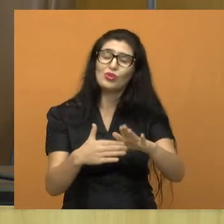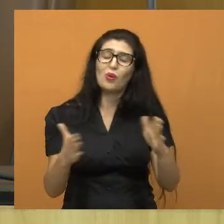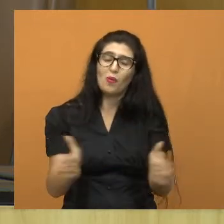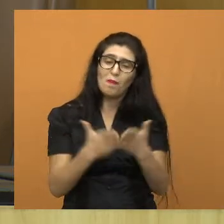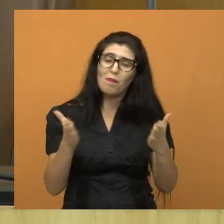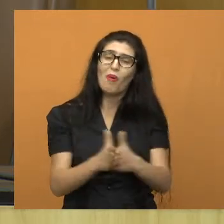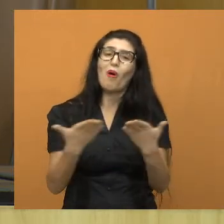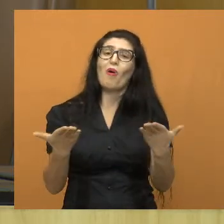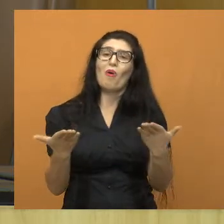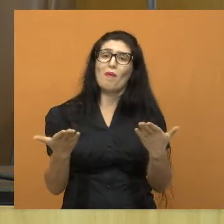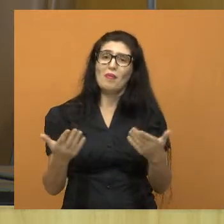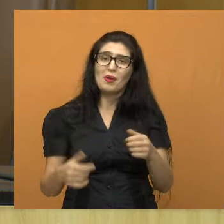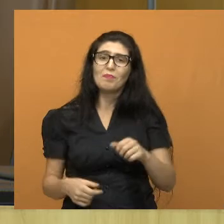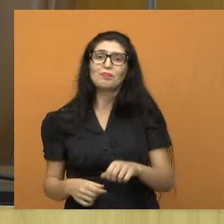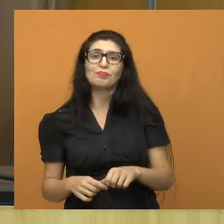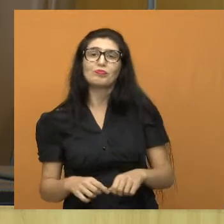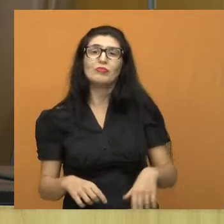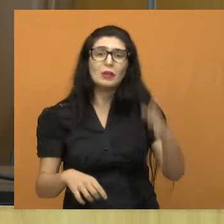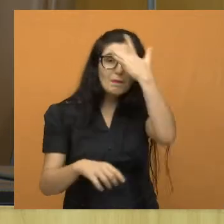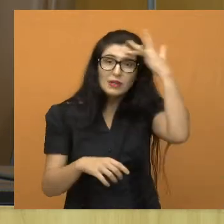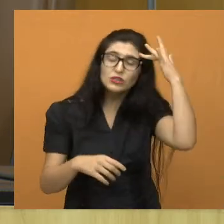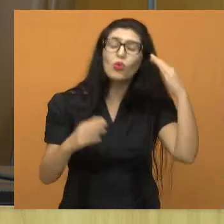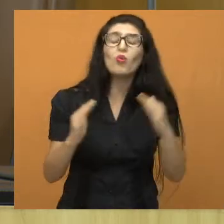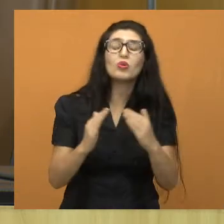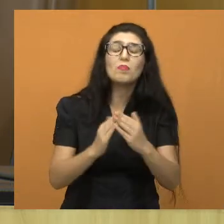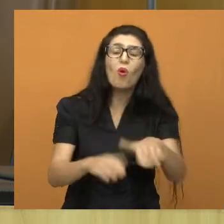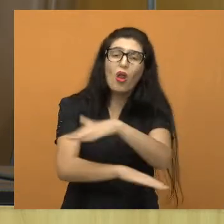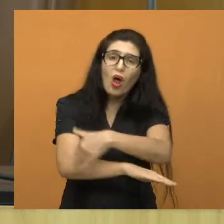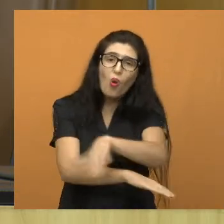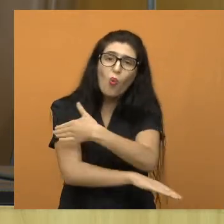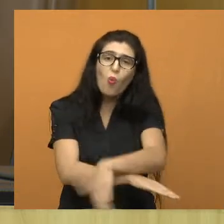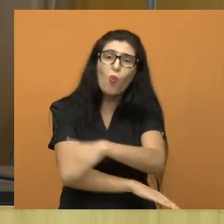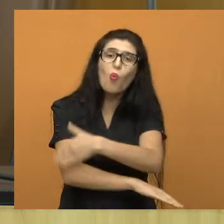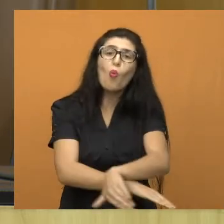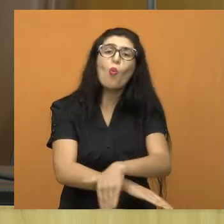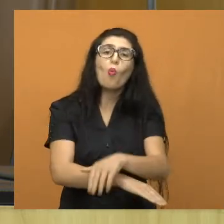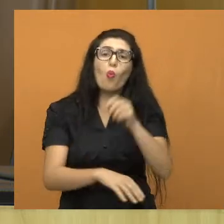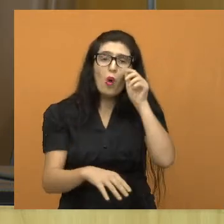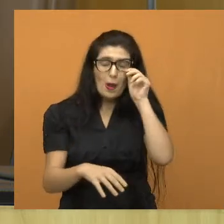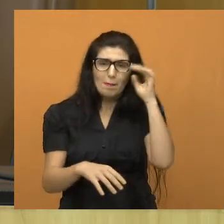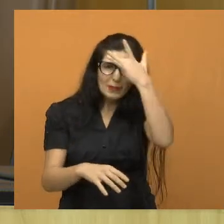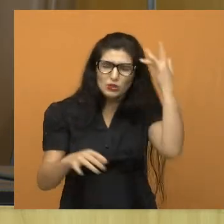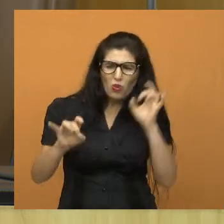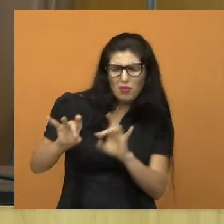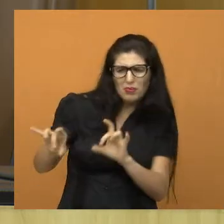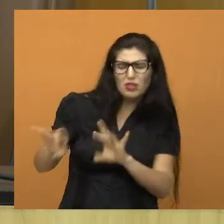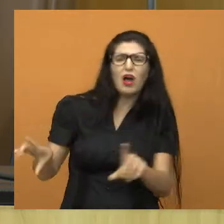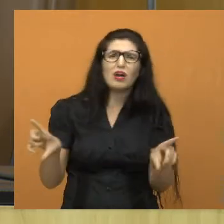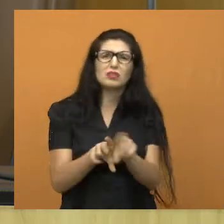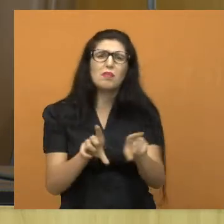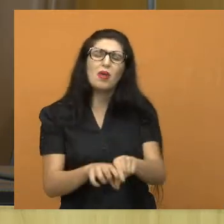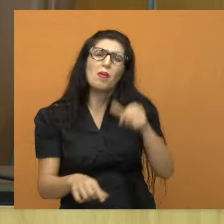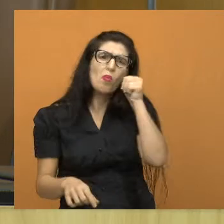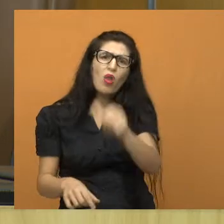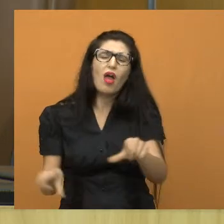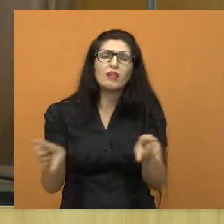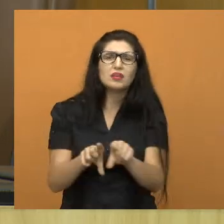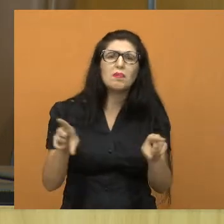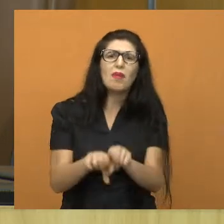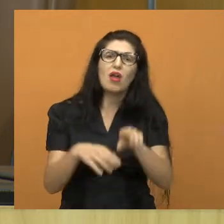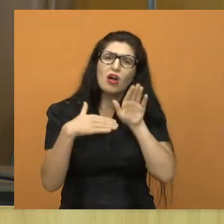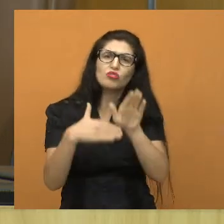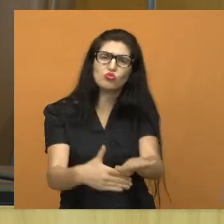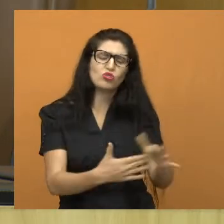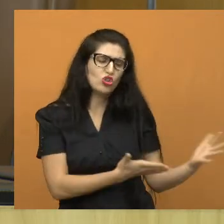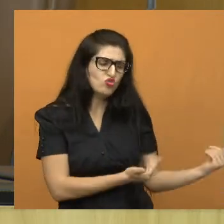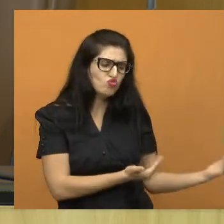vinculados à pessoa que mora na rua, à população de rua, às mulheres, aos adolescentes. Então, eu deixo o convite à escola para que possa